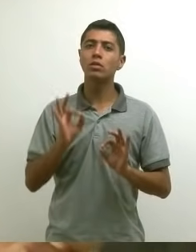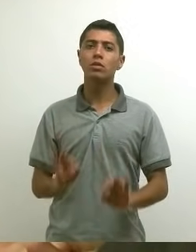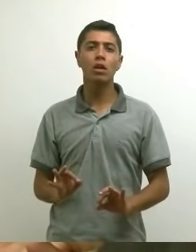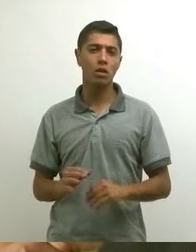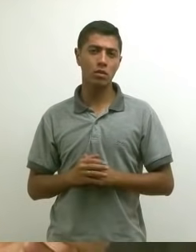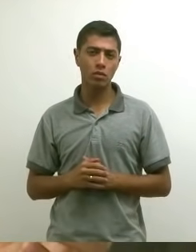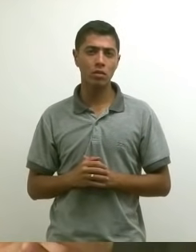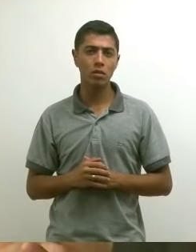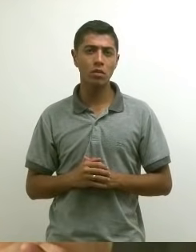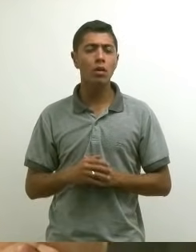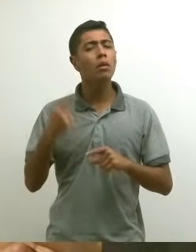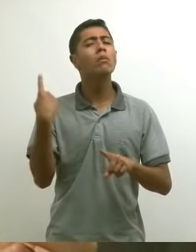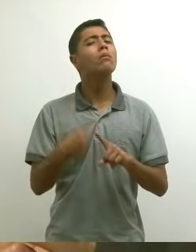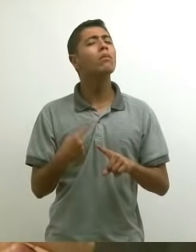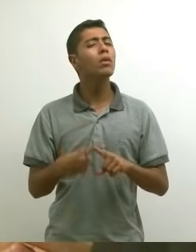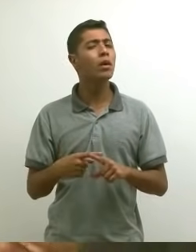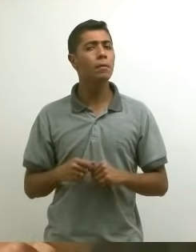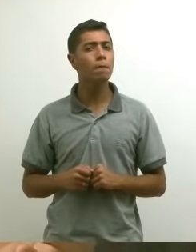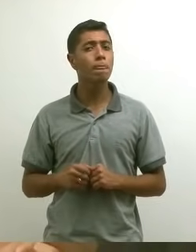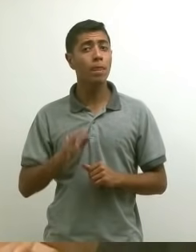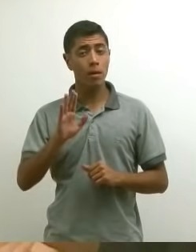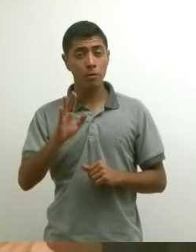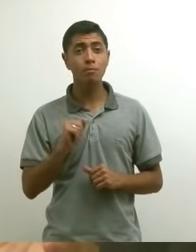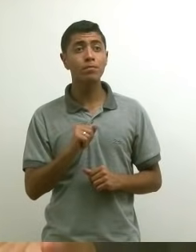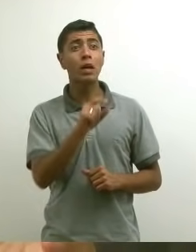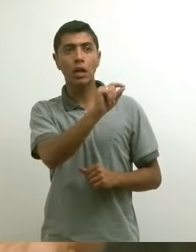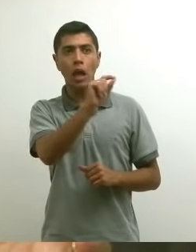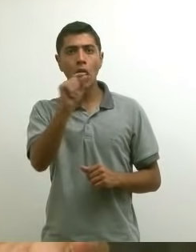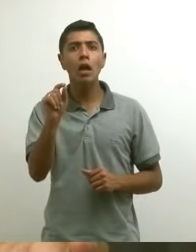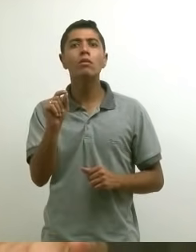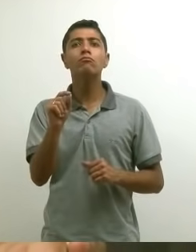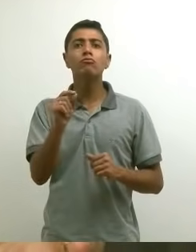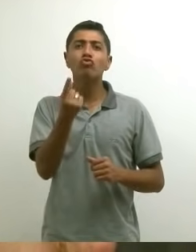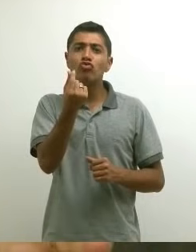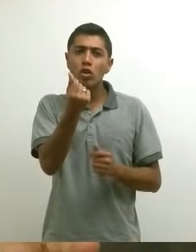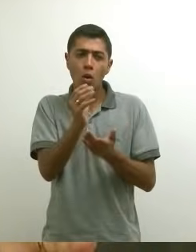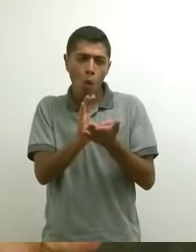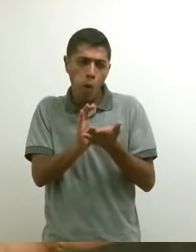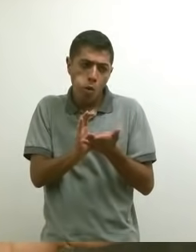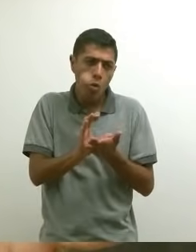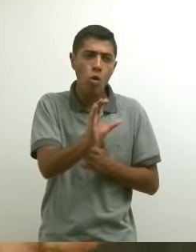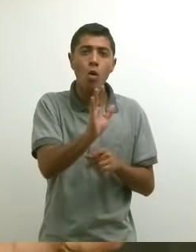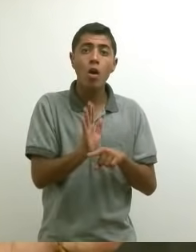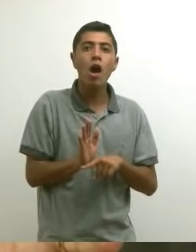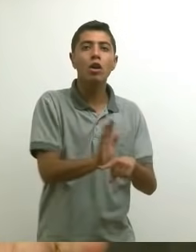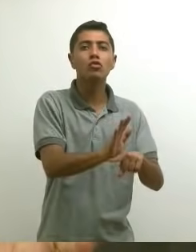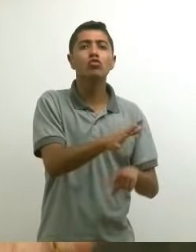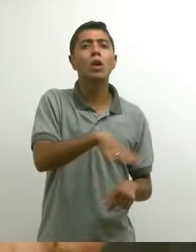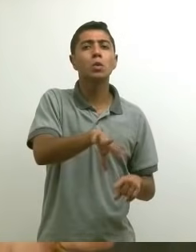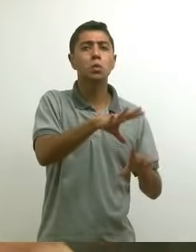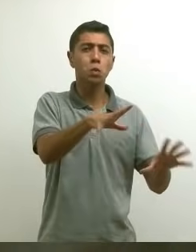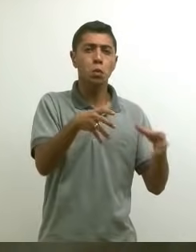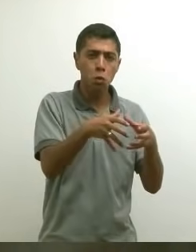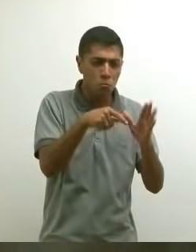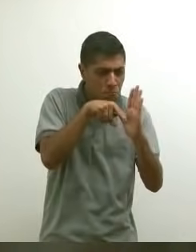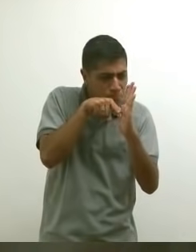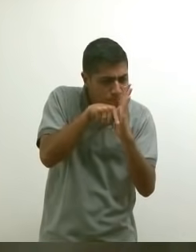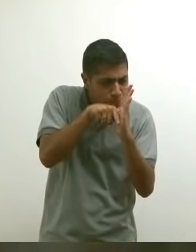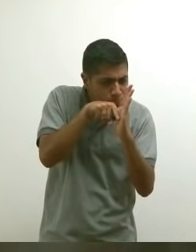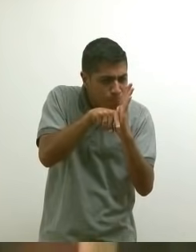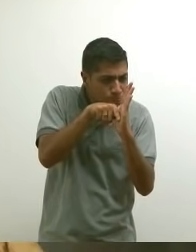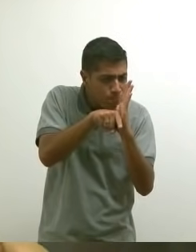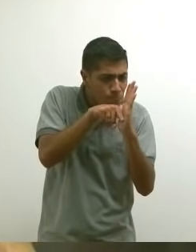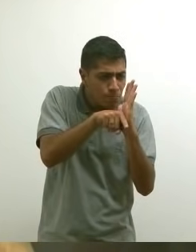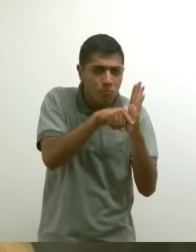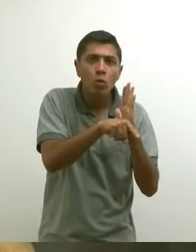tem investido em pesquisa mostrando que um parque ou uma natureza vai promover toda